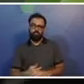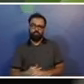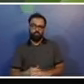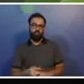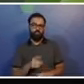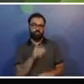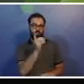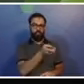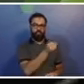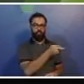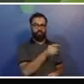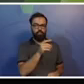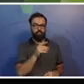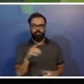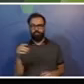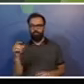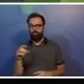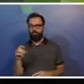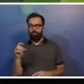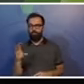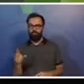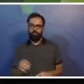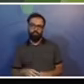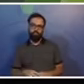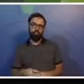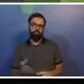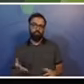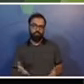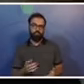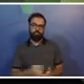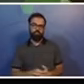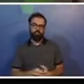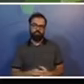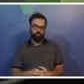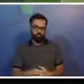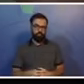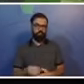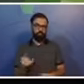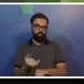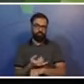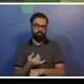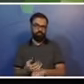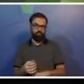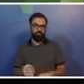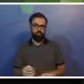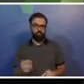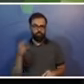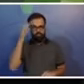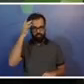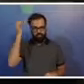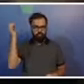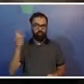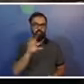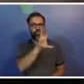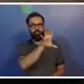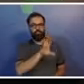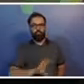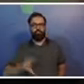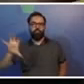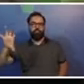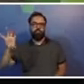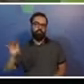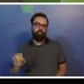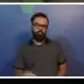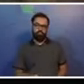ia ficar só esse de cá. Mas, no procedimento mais prático joga para cá, joga para